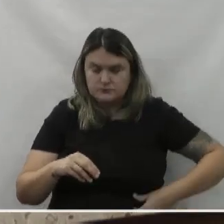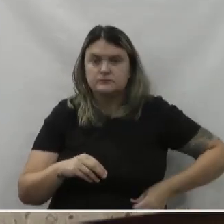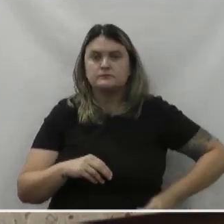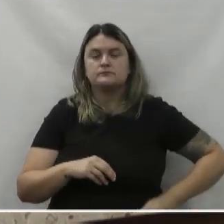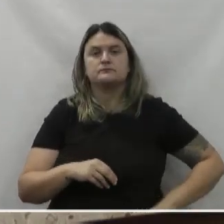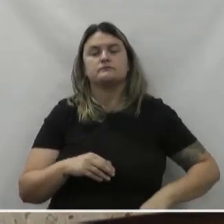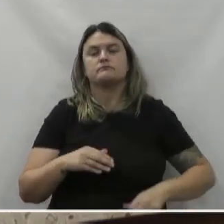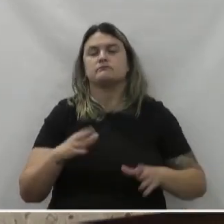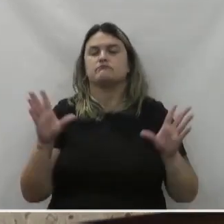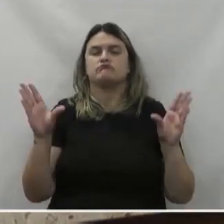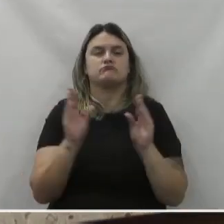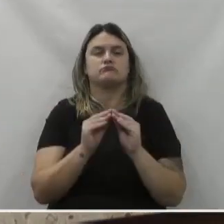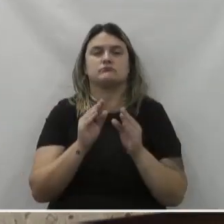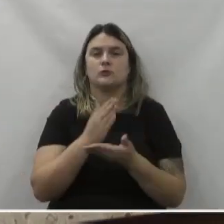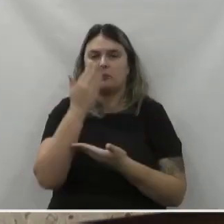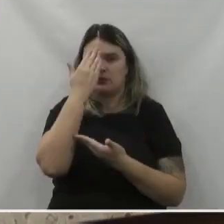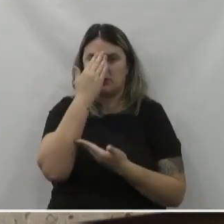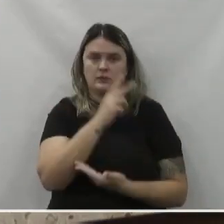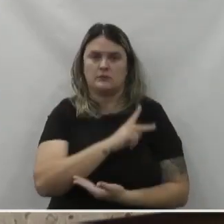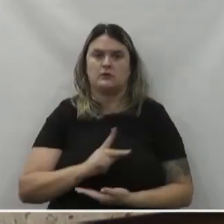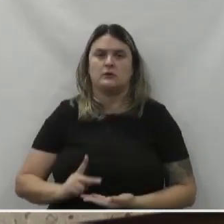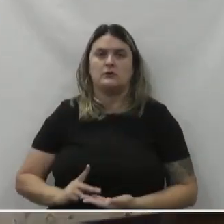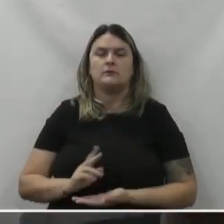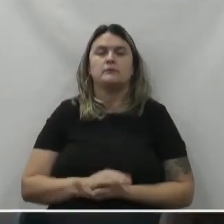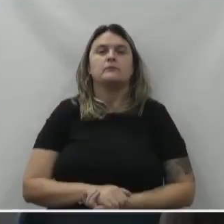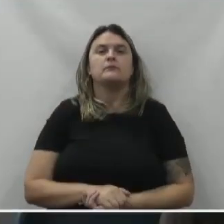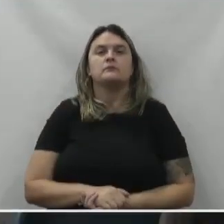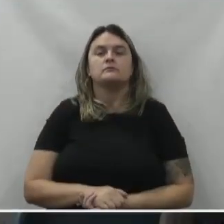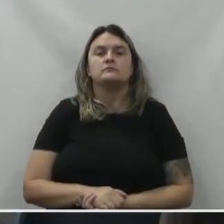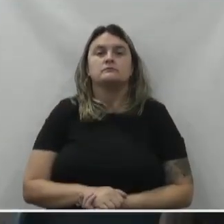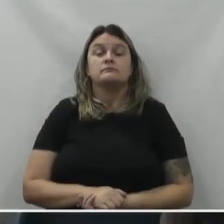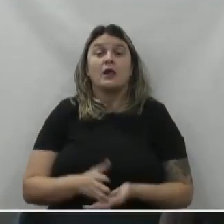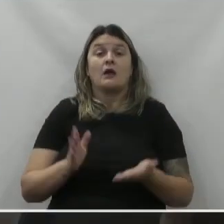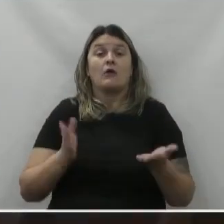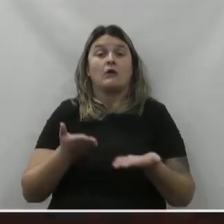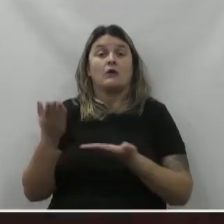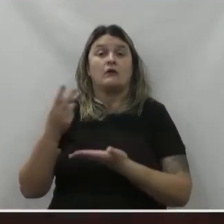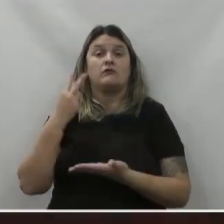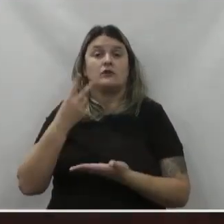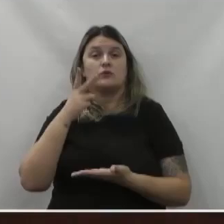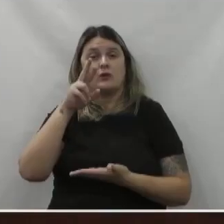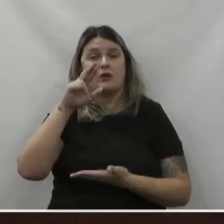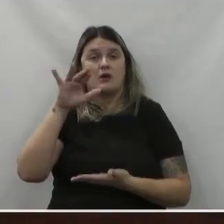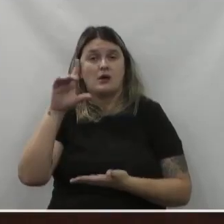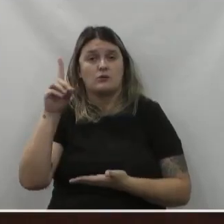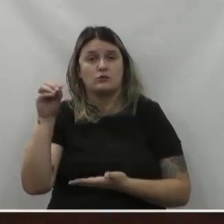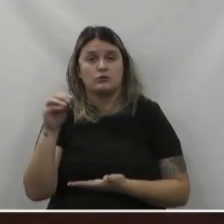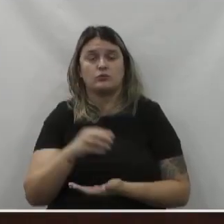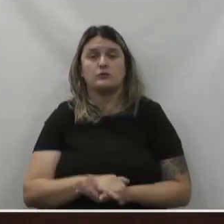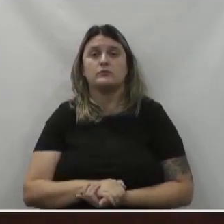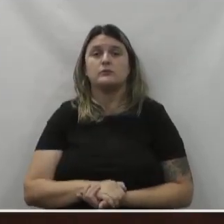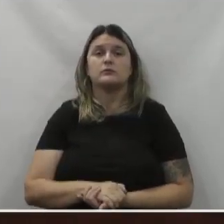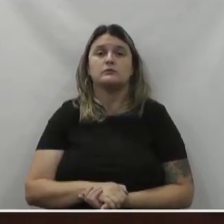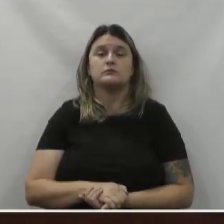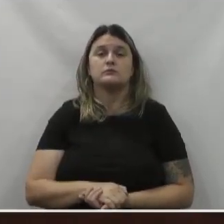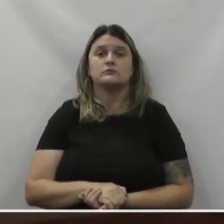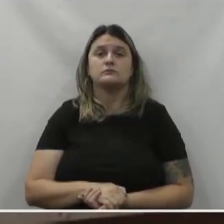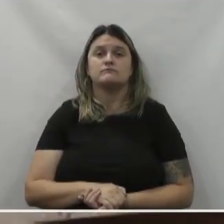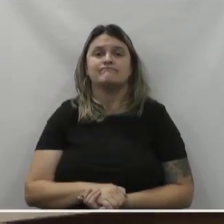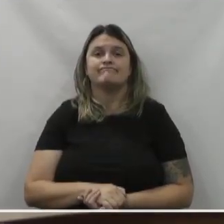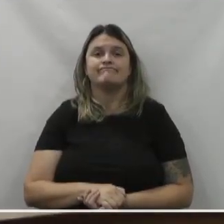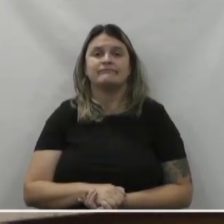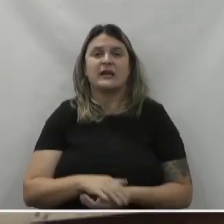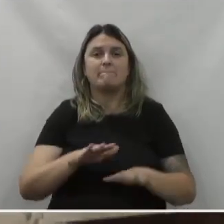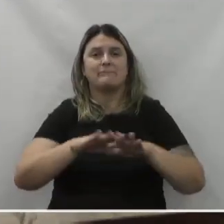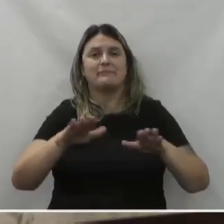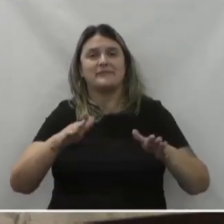A minha palavra é essa, senhor presidente. Com a palavra, vereador Ricardo Adriano Sass. Mesa diretora,